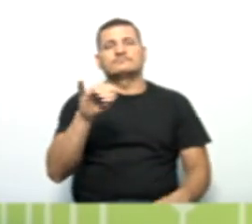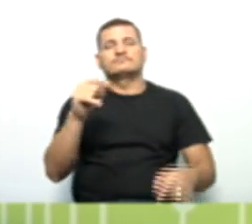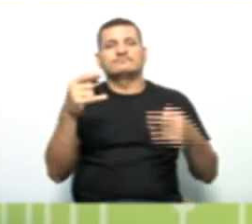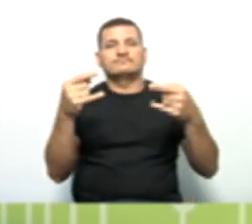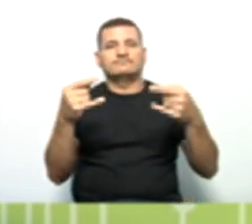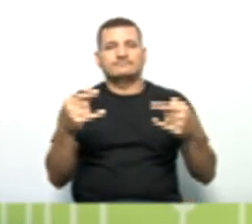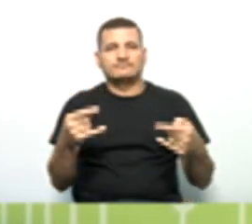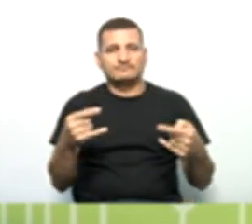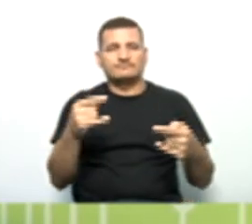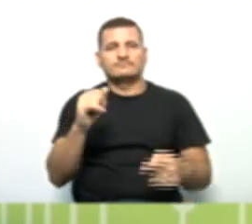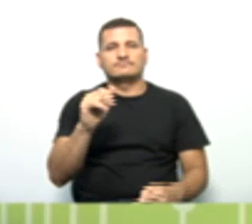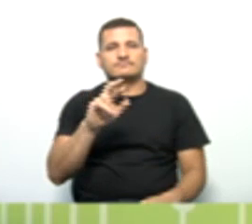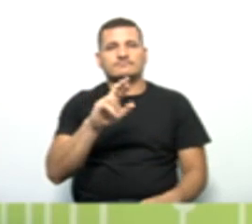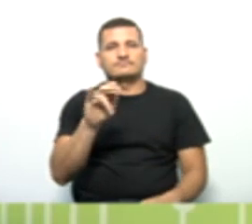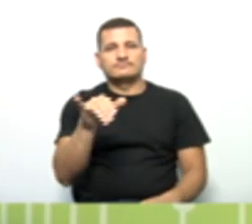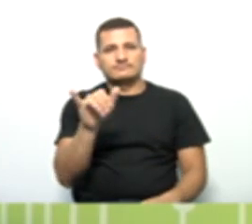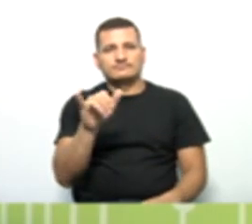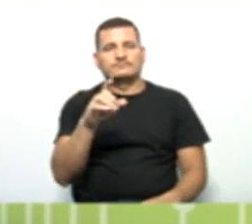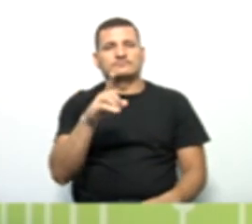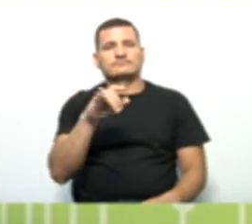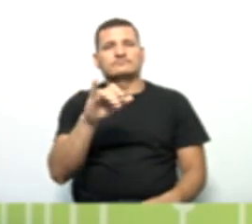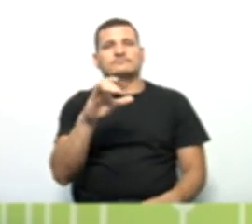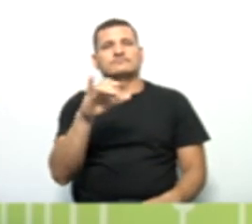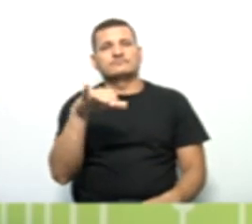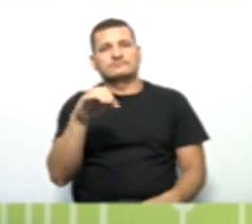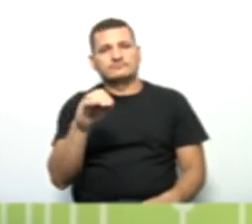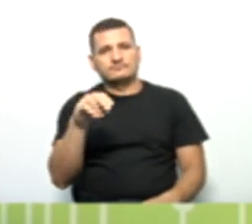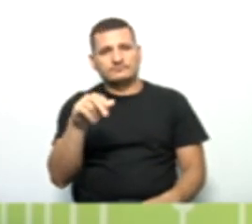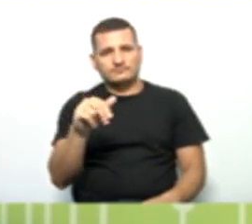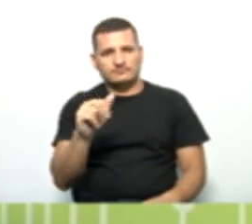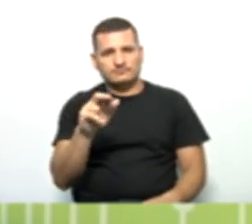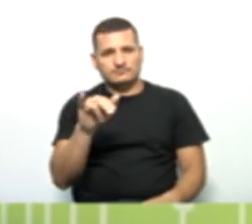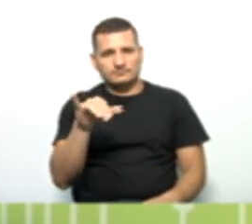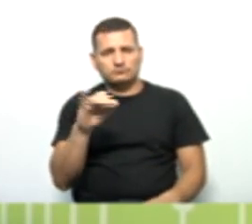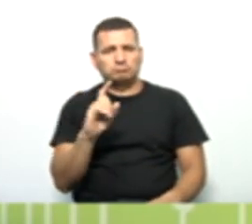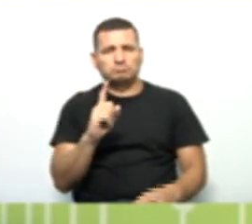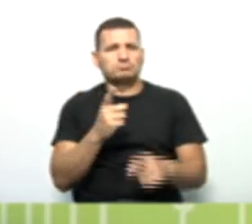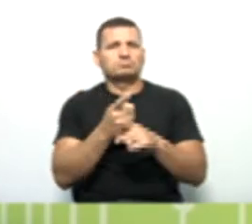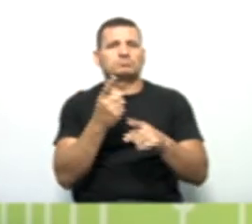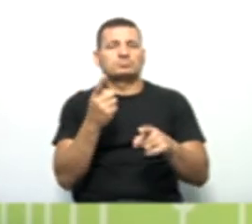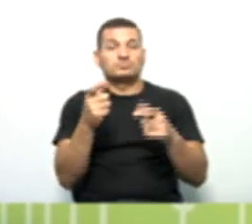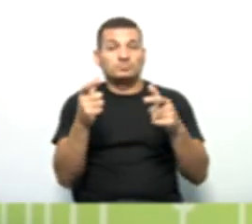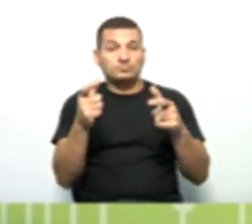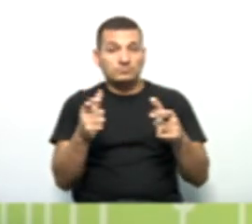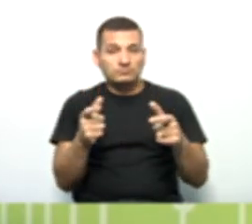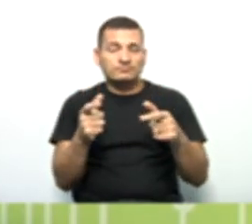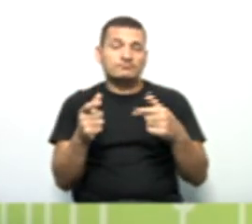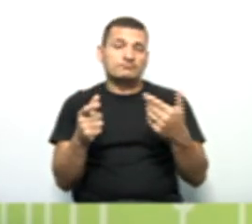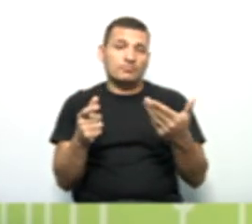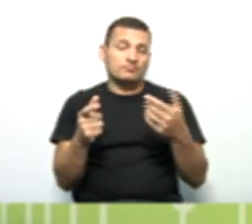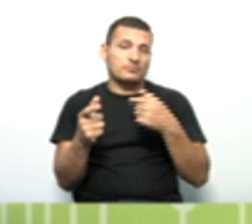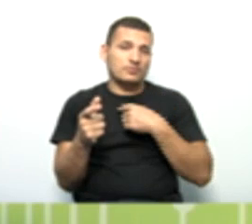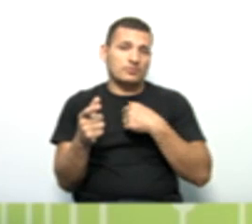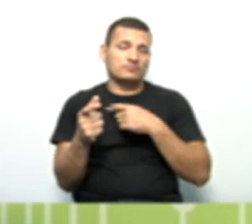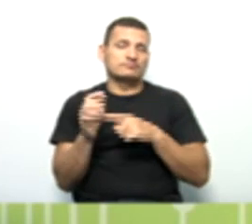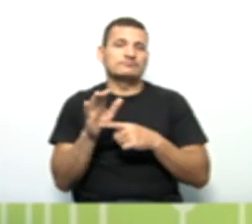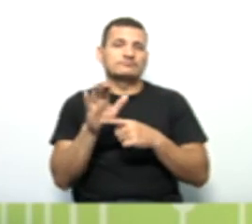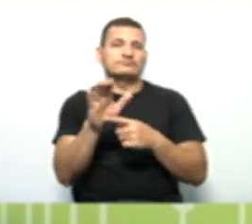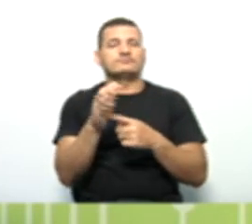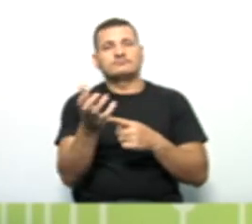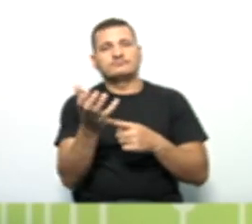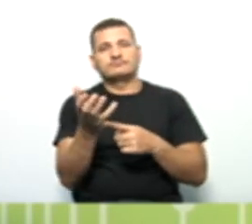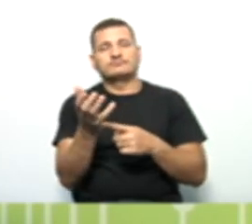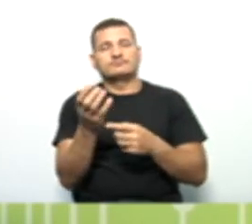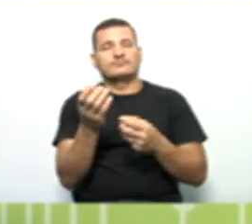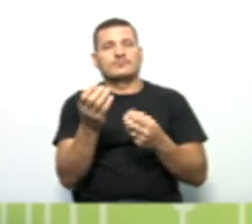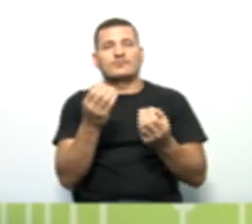array, né, o dicionário, aonde que você vai encontrar isso? Aí eu tive a ideia de trazer para vocês e mostrar como que os programadores